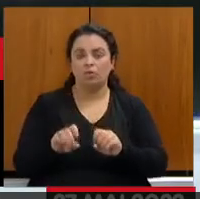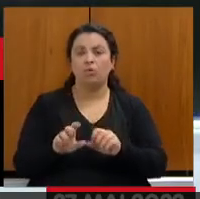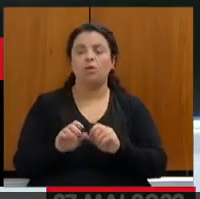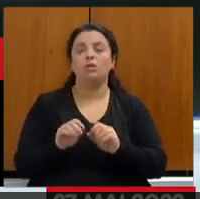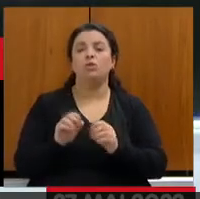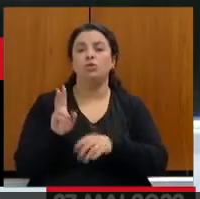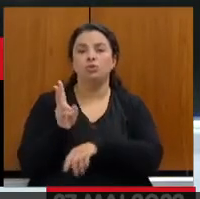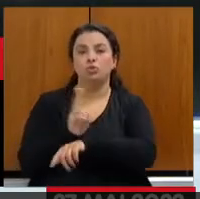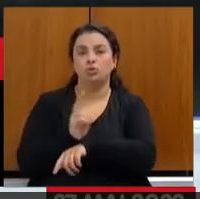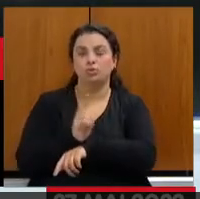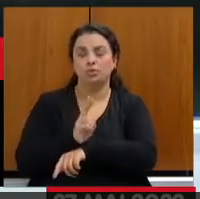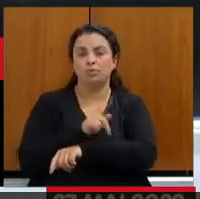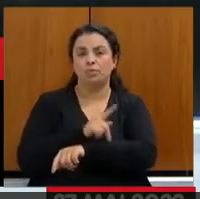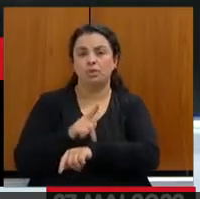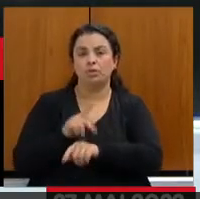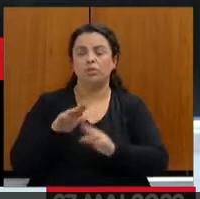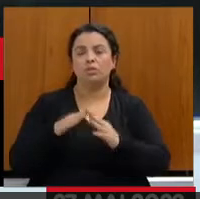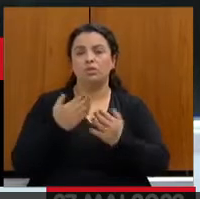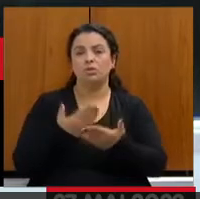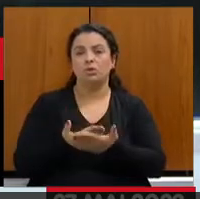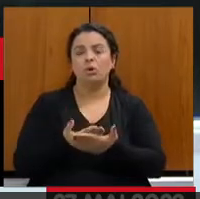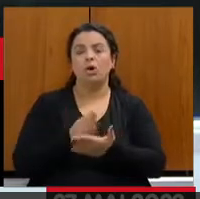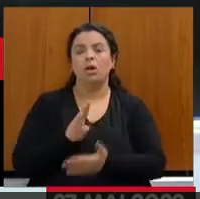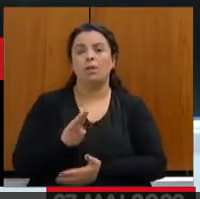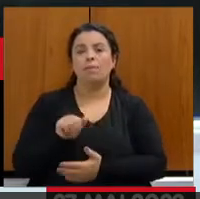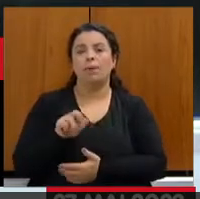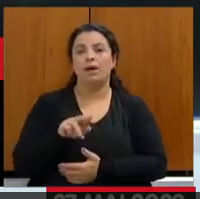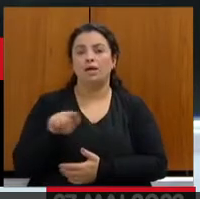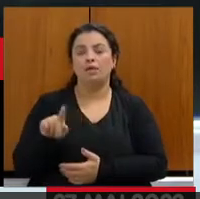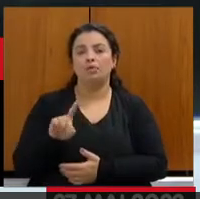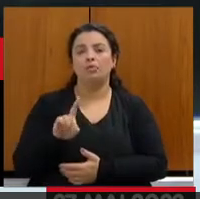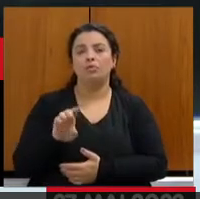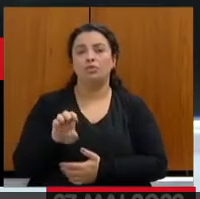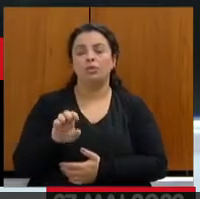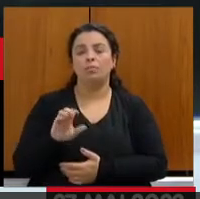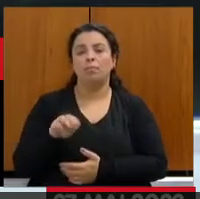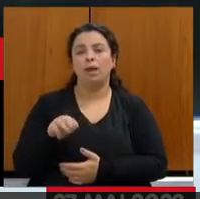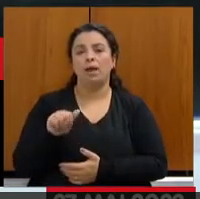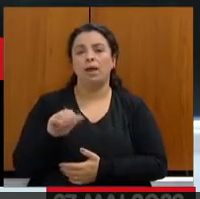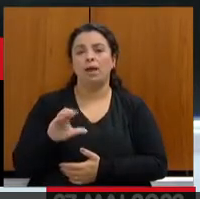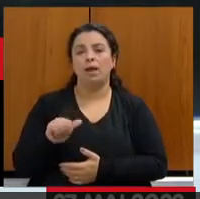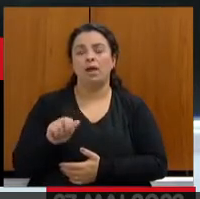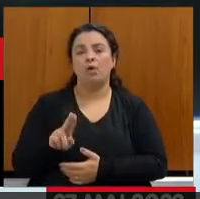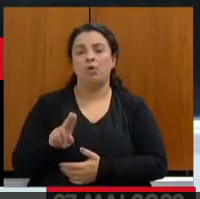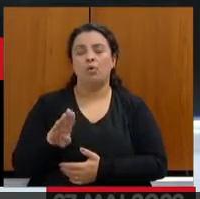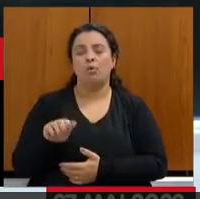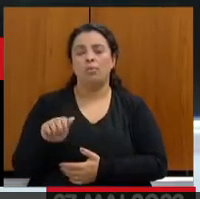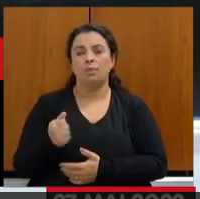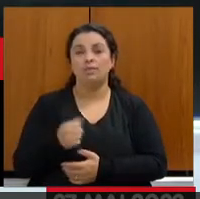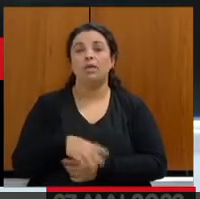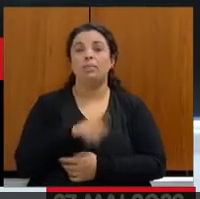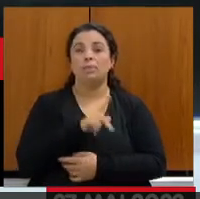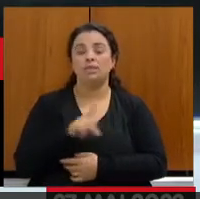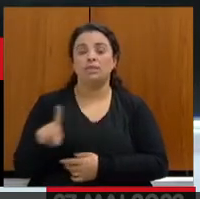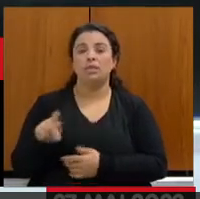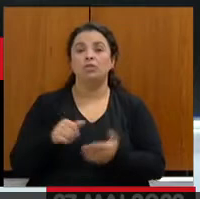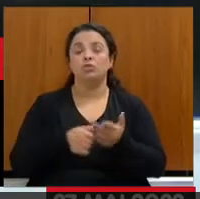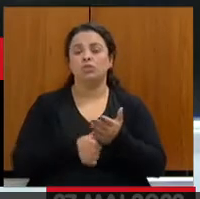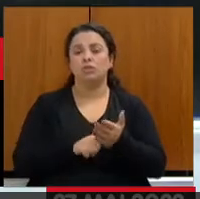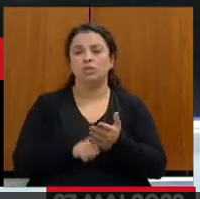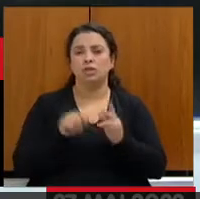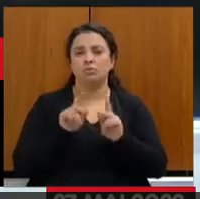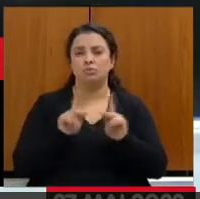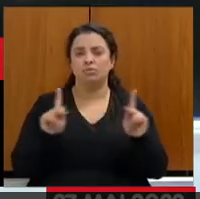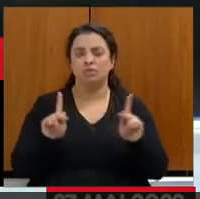supervisora pedagógica da Escola Estadual Barão de Macaúbas em Belo Horizonte e presidente do Sindicato dos Profissionais de